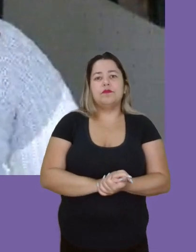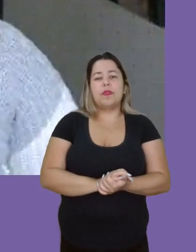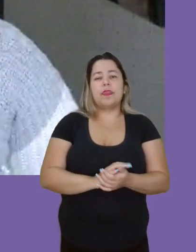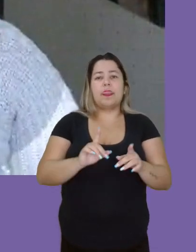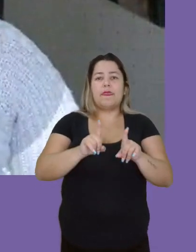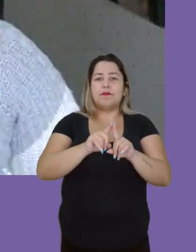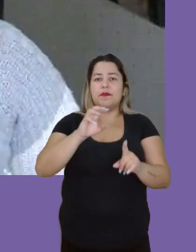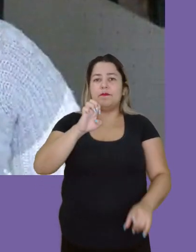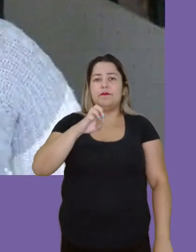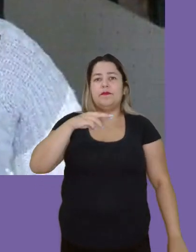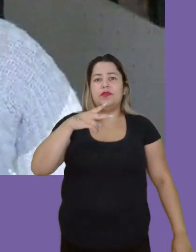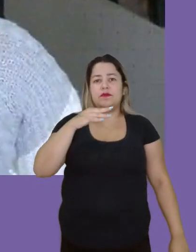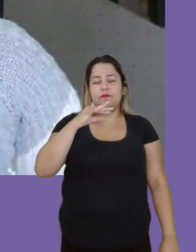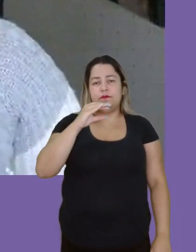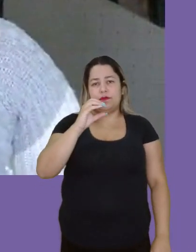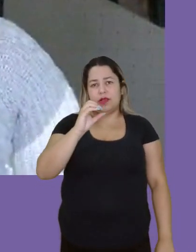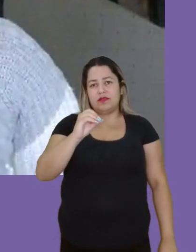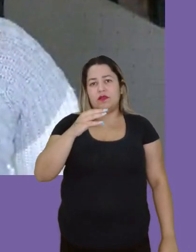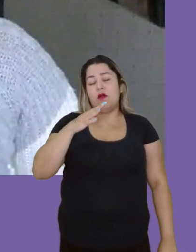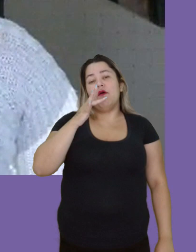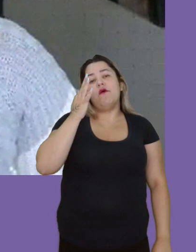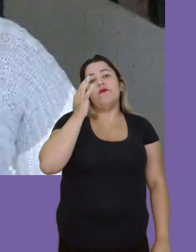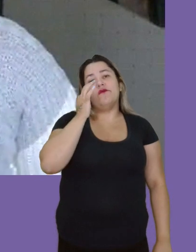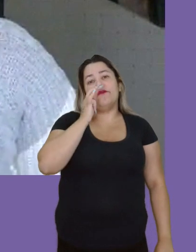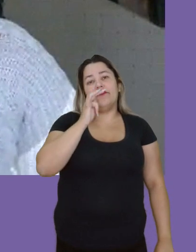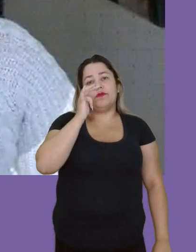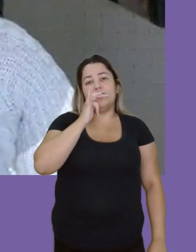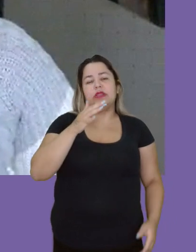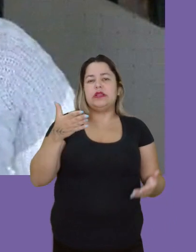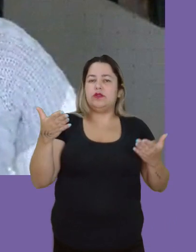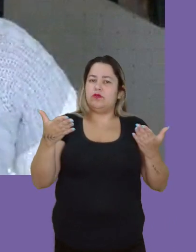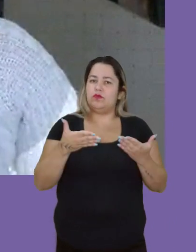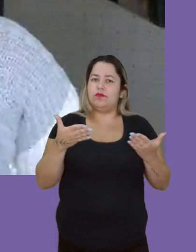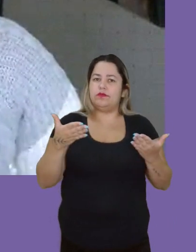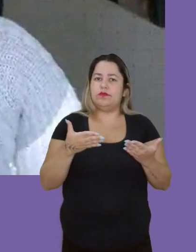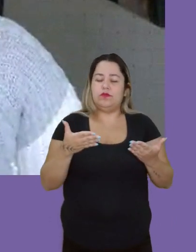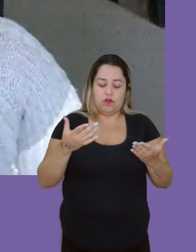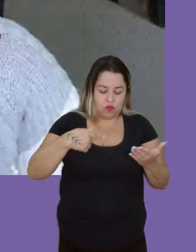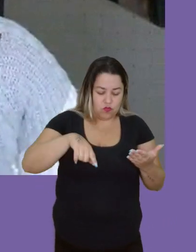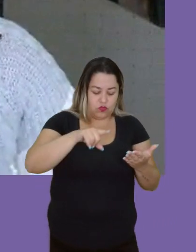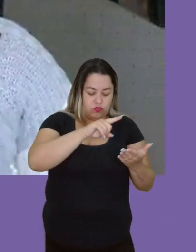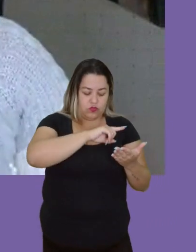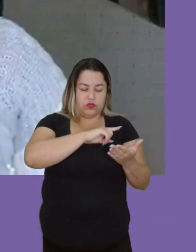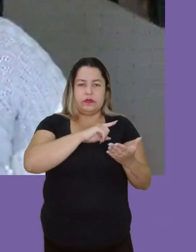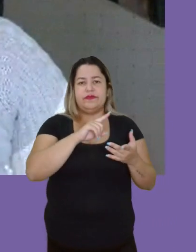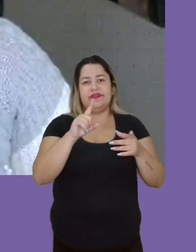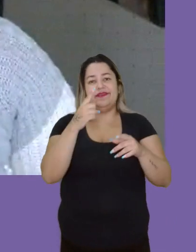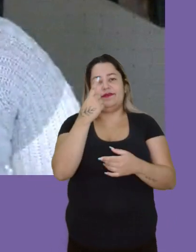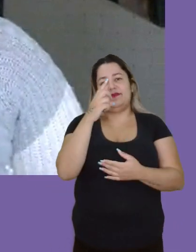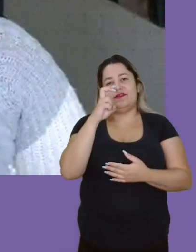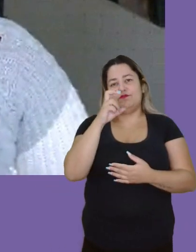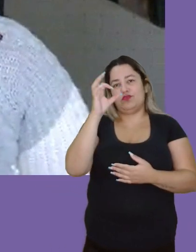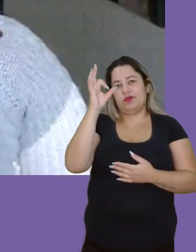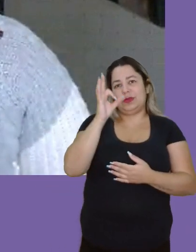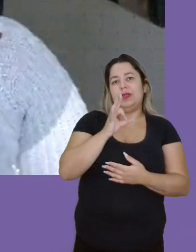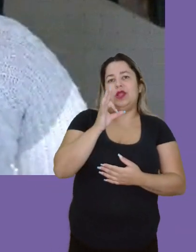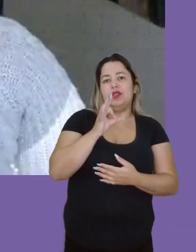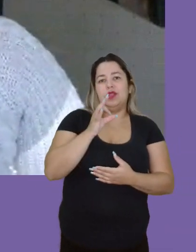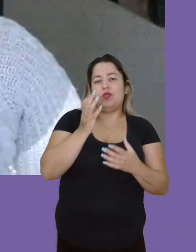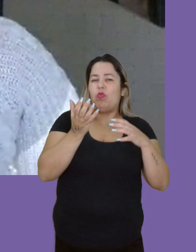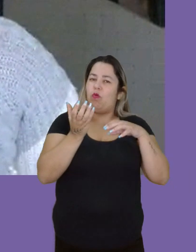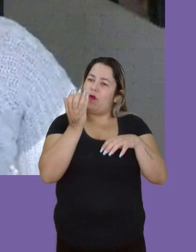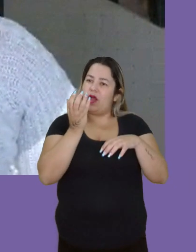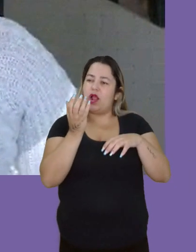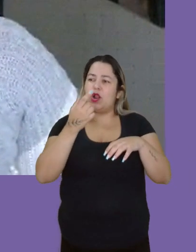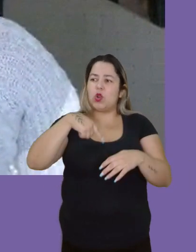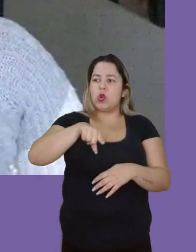emancipação feminina, né? Mas nós, acima de tudo, hoje, nesse primeiro momento onde nós somos apenas 15% do Congresso Nacional, nós